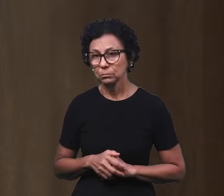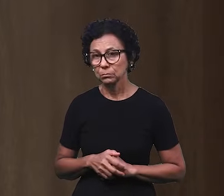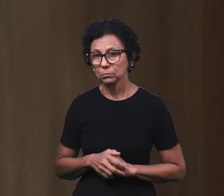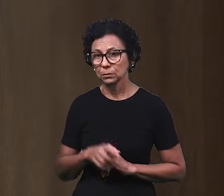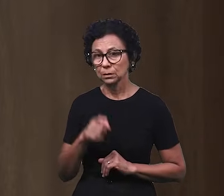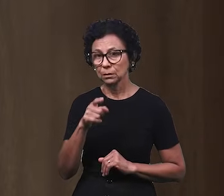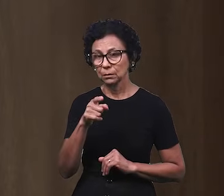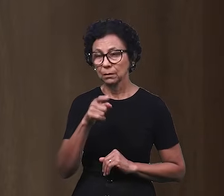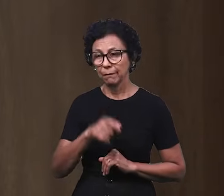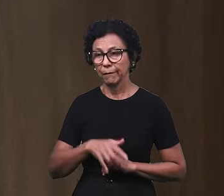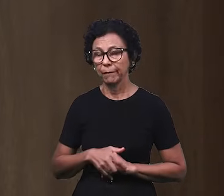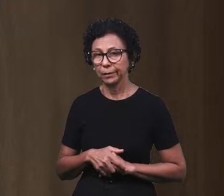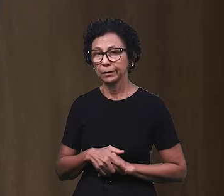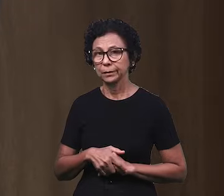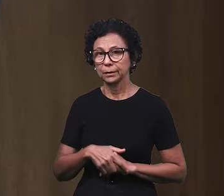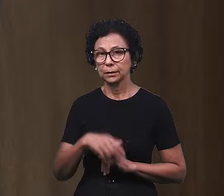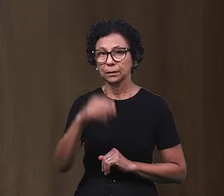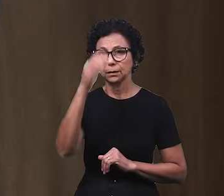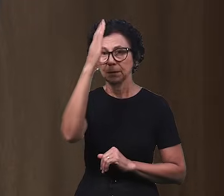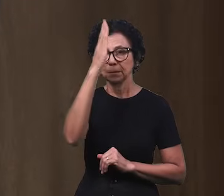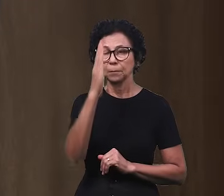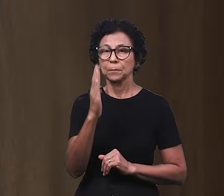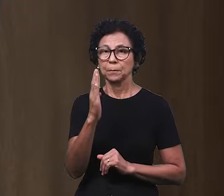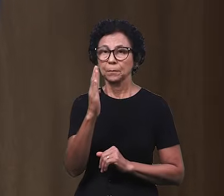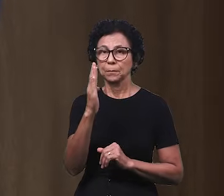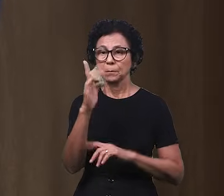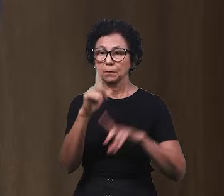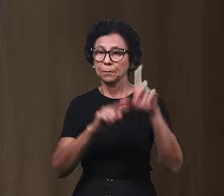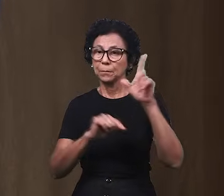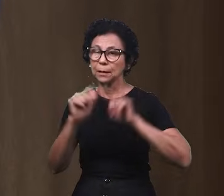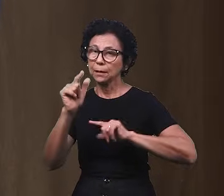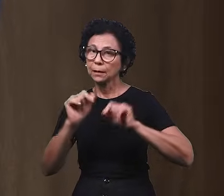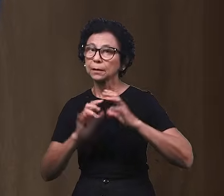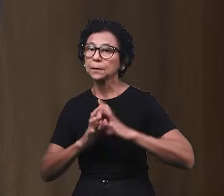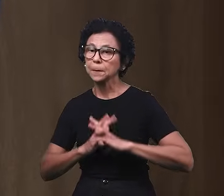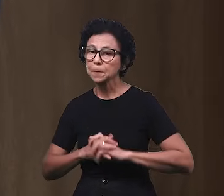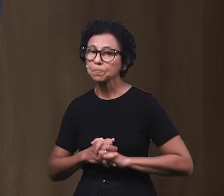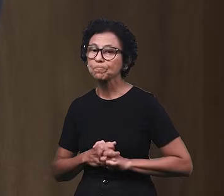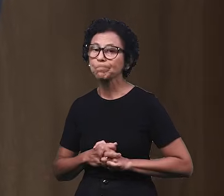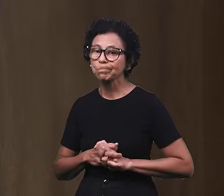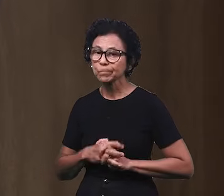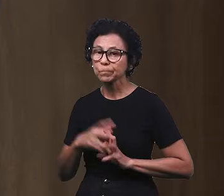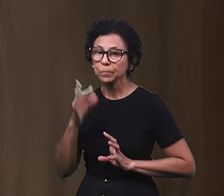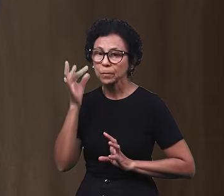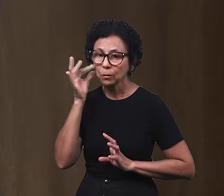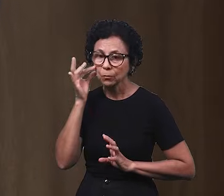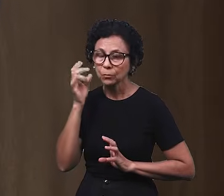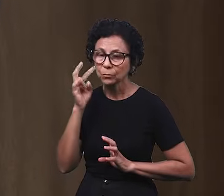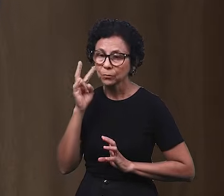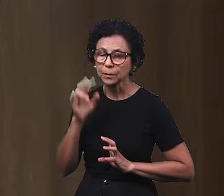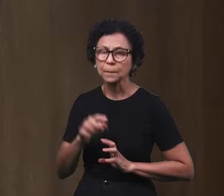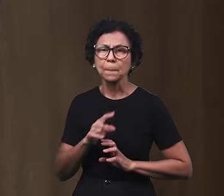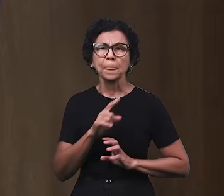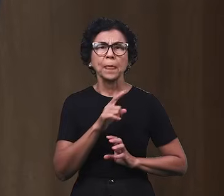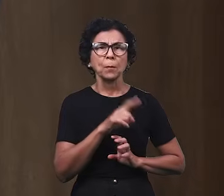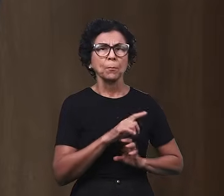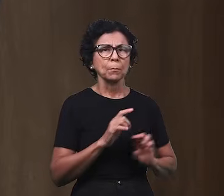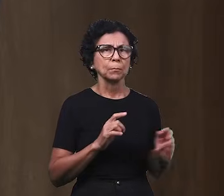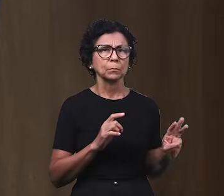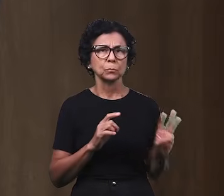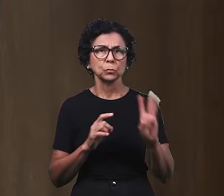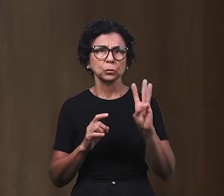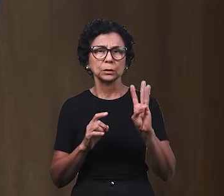os magos viram a estrela e eles conheciam a profecia e vieram num